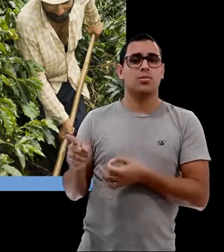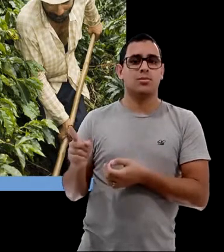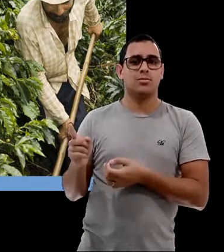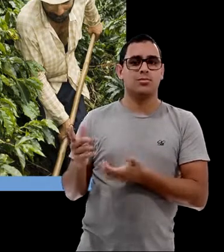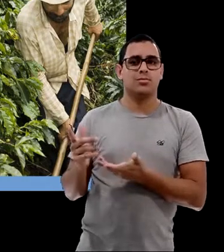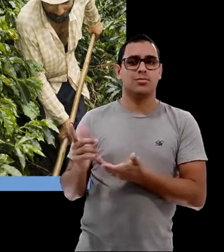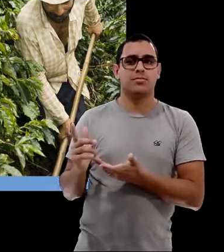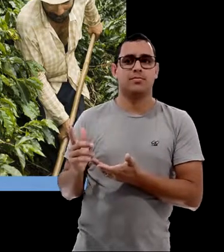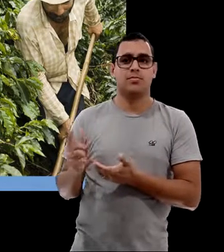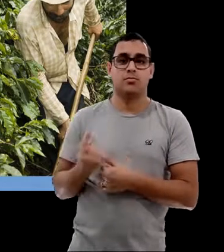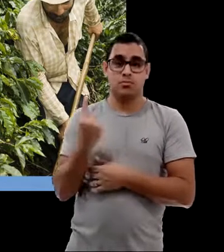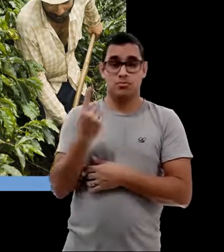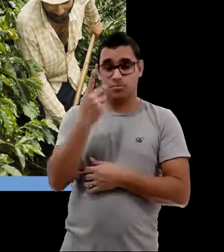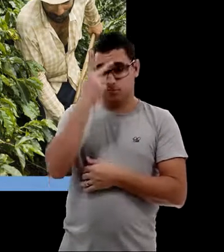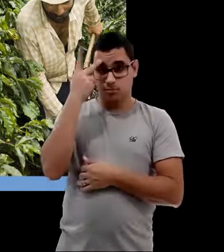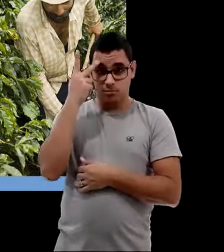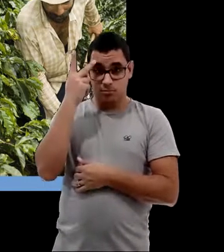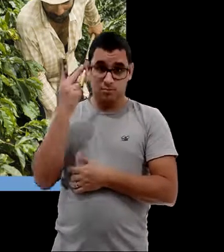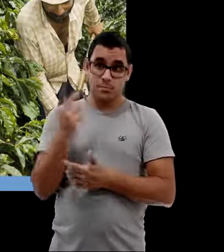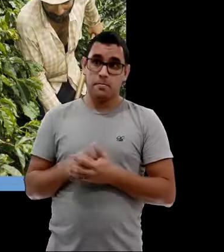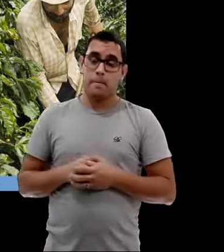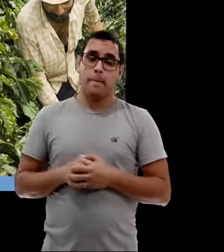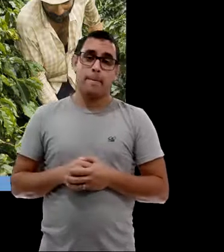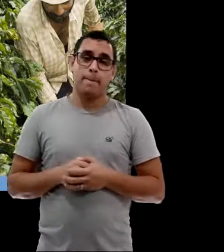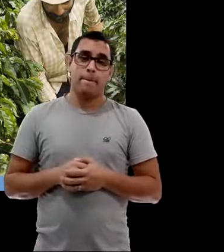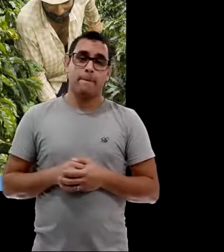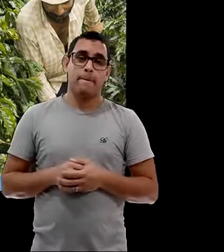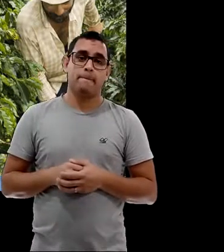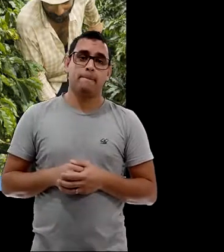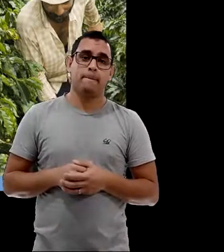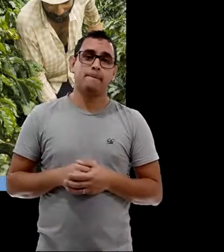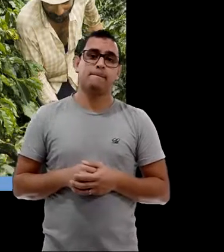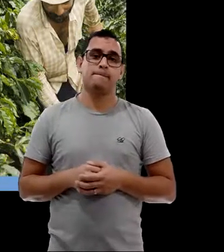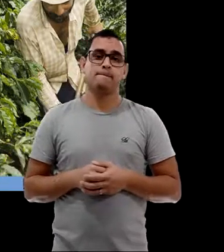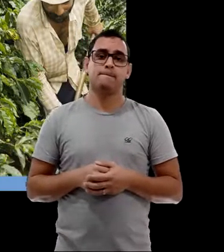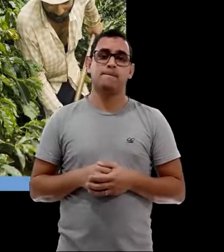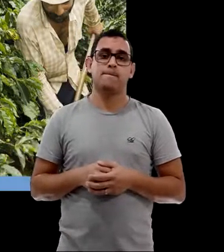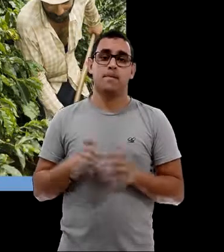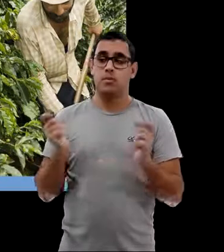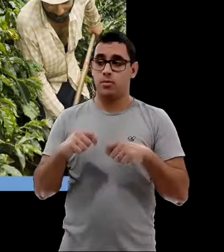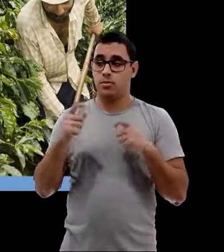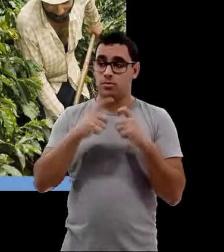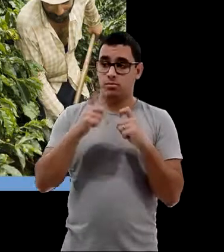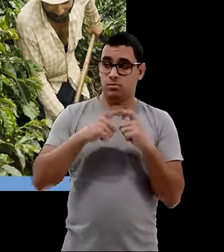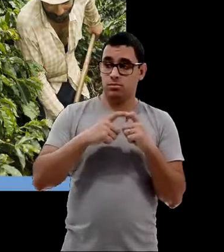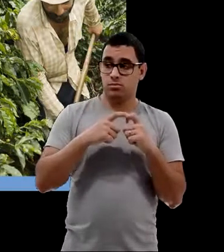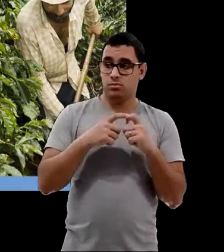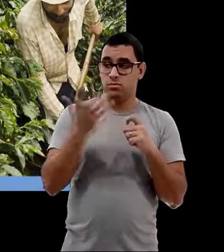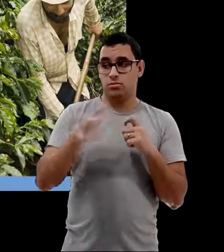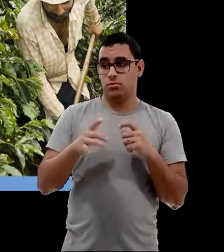simples, que uma pessoa que tem instrução para fazer